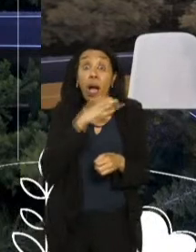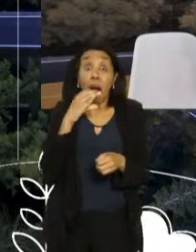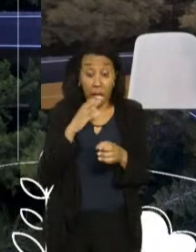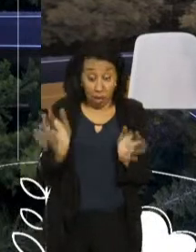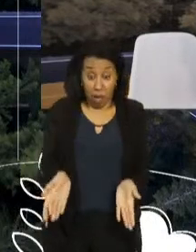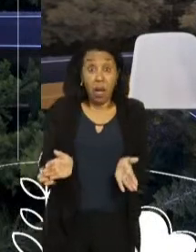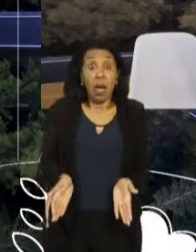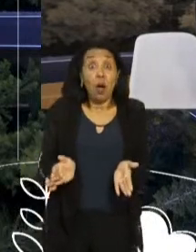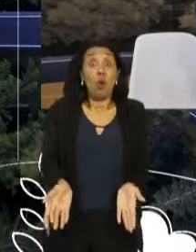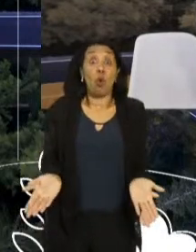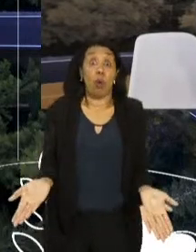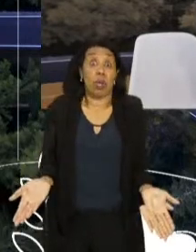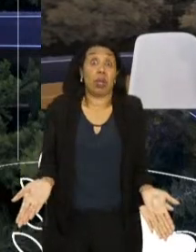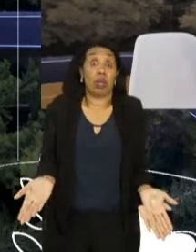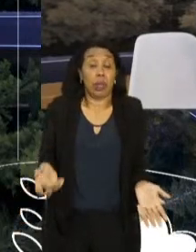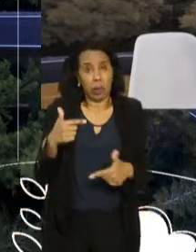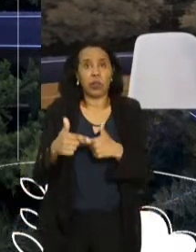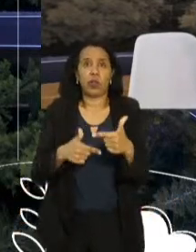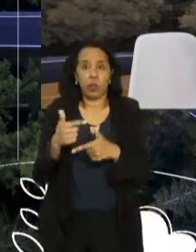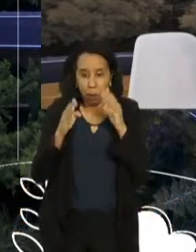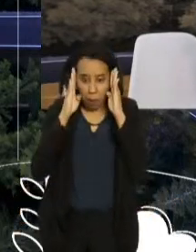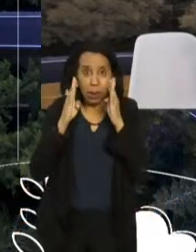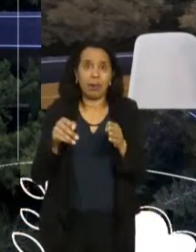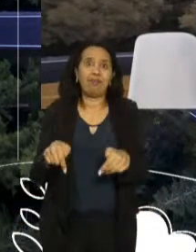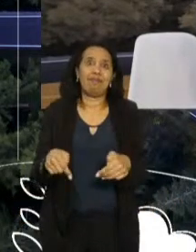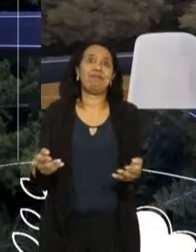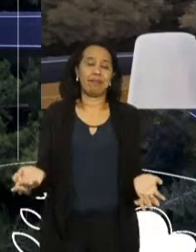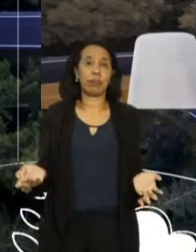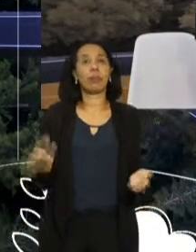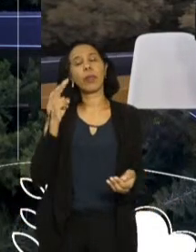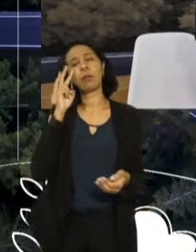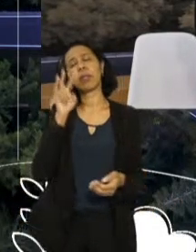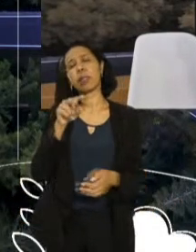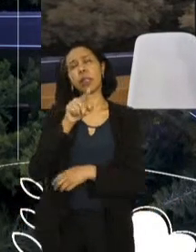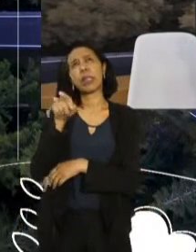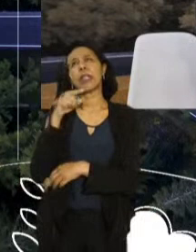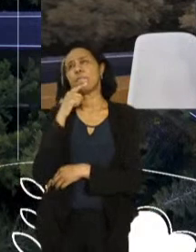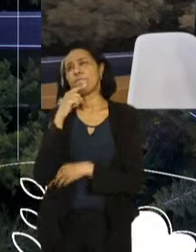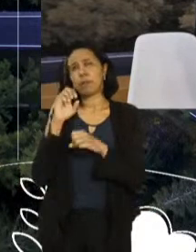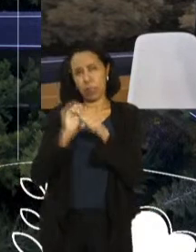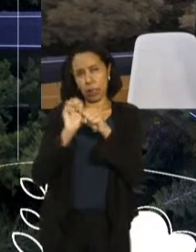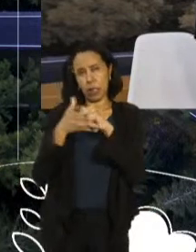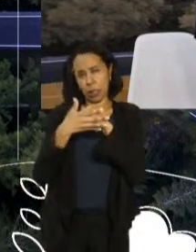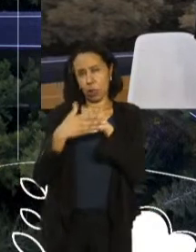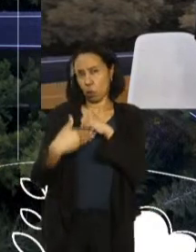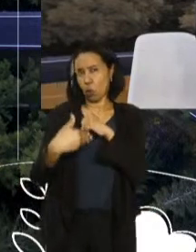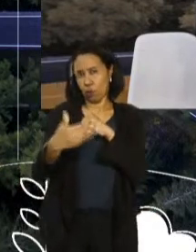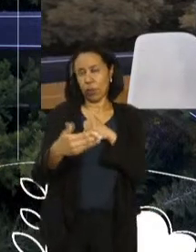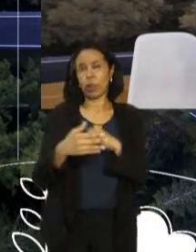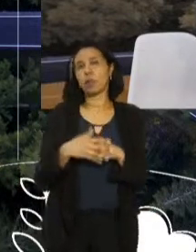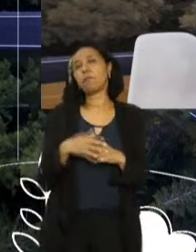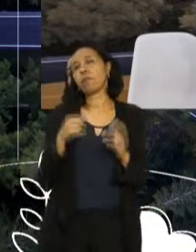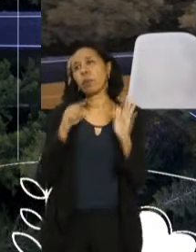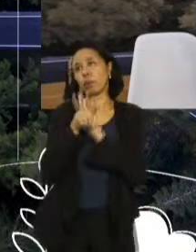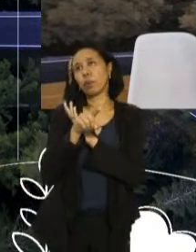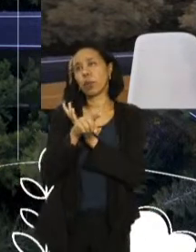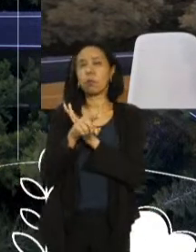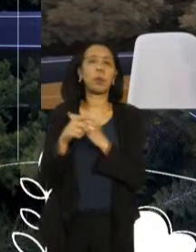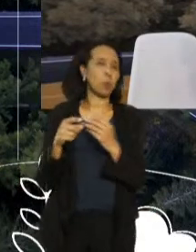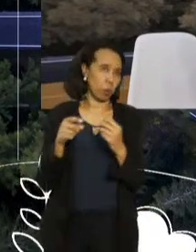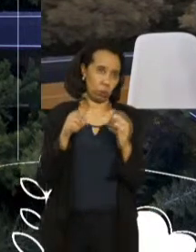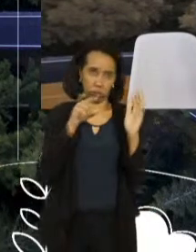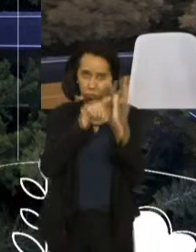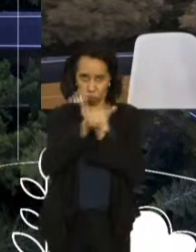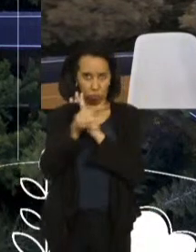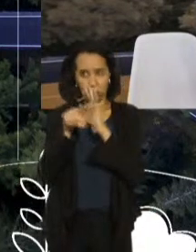desse agora que a gente trabalha. Mas, olhando o cenário da Covid, eu queria fazer uma pergunta que vale para os